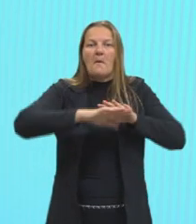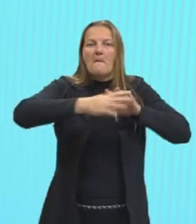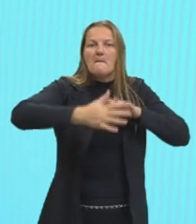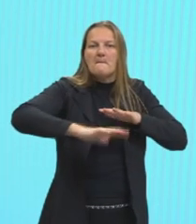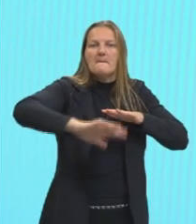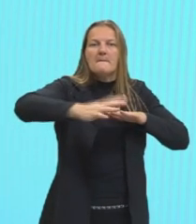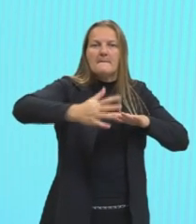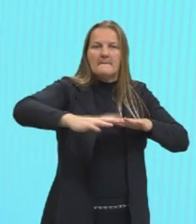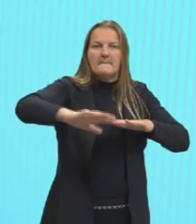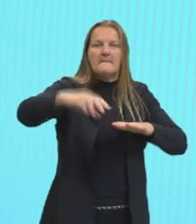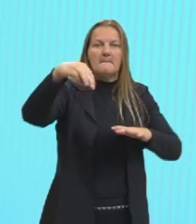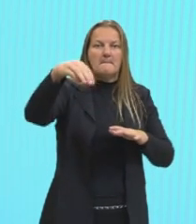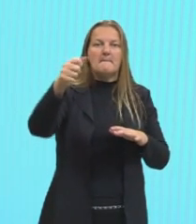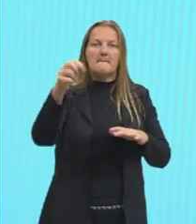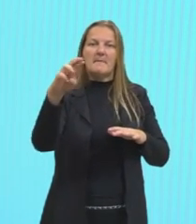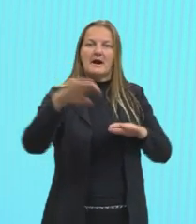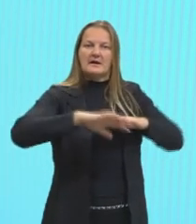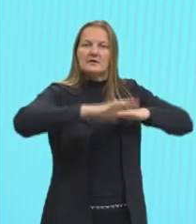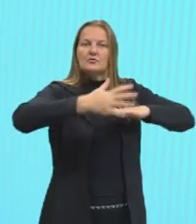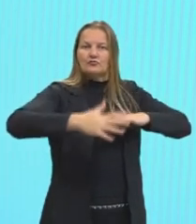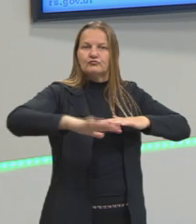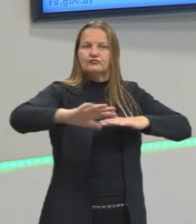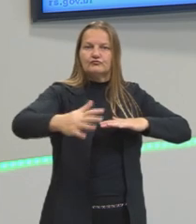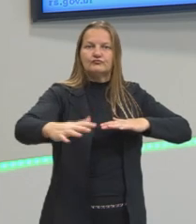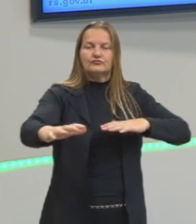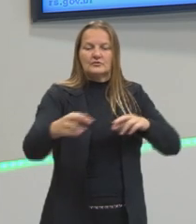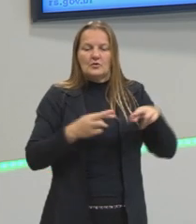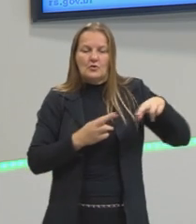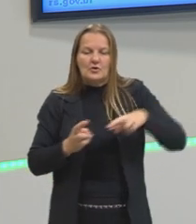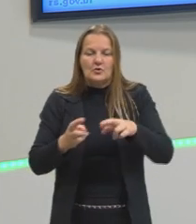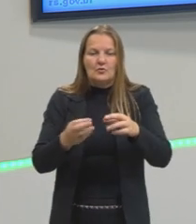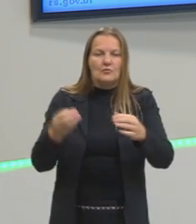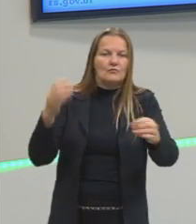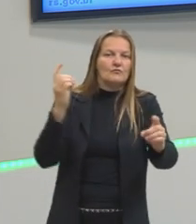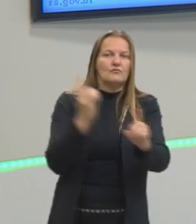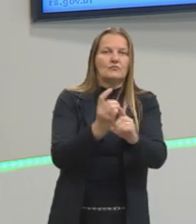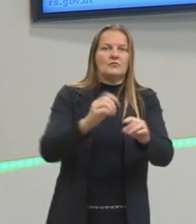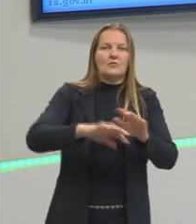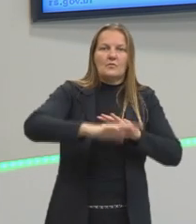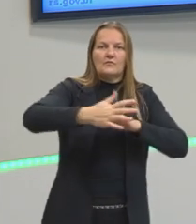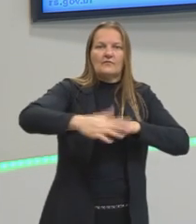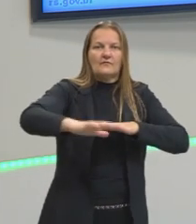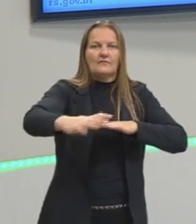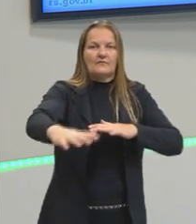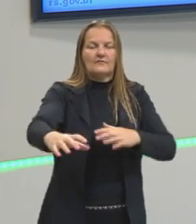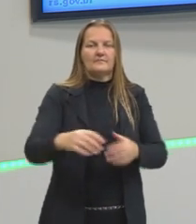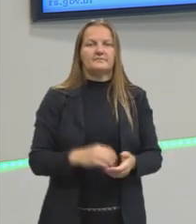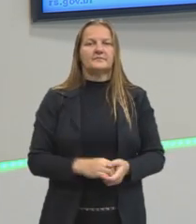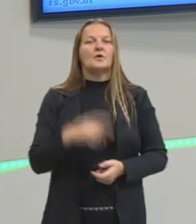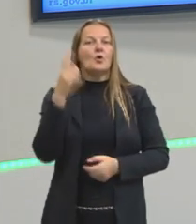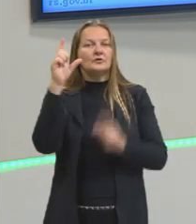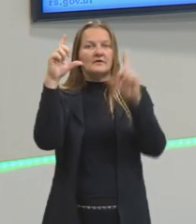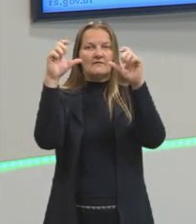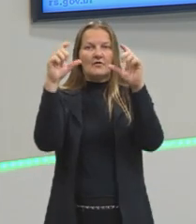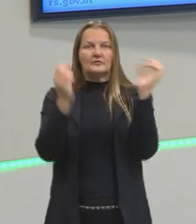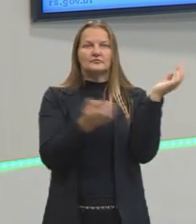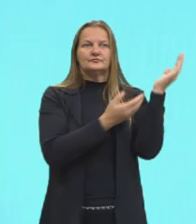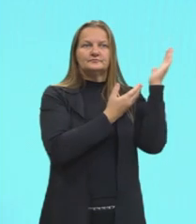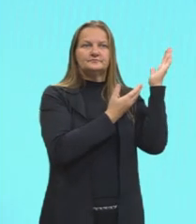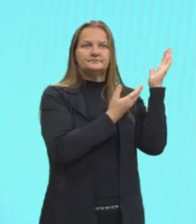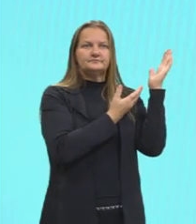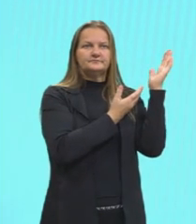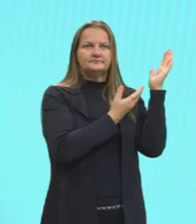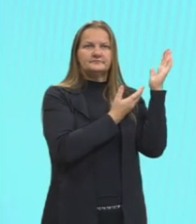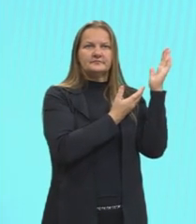Então essa é a questão e aqui em cima ó eu trouxe aqui para vocês uma outra imagem hora de água